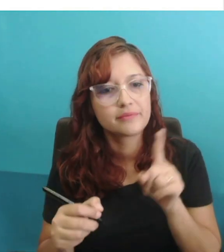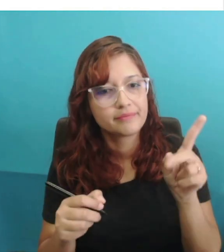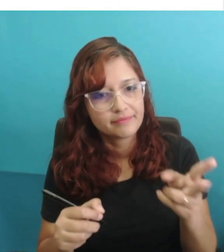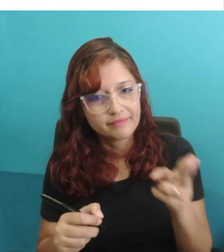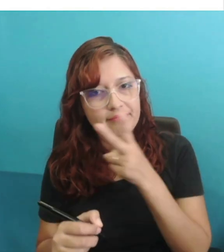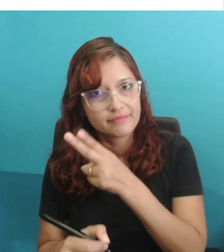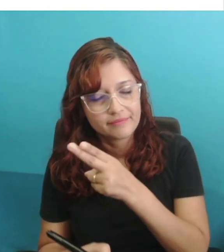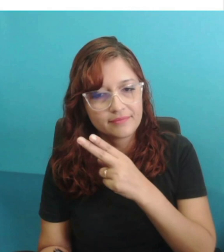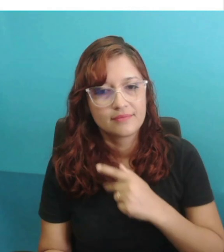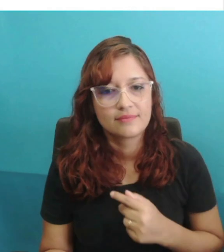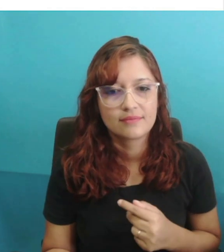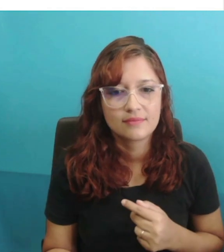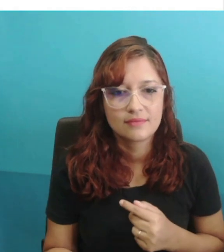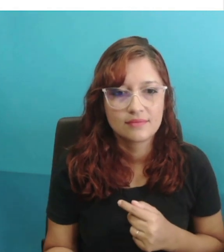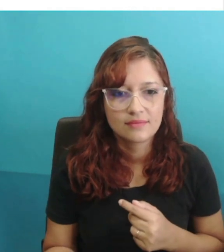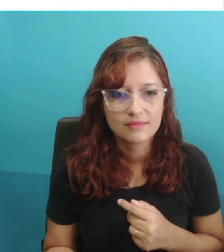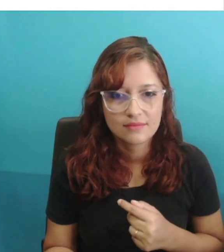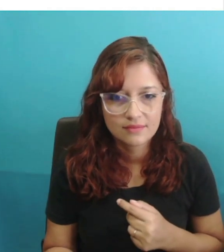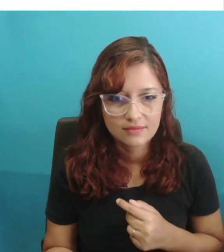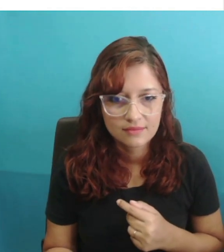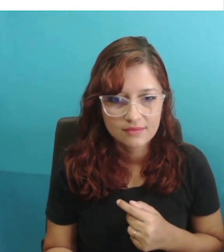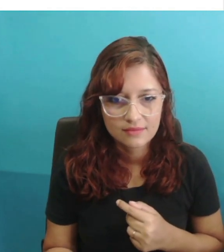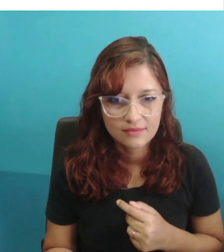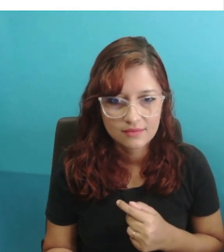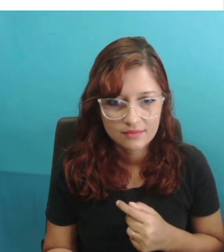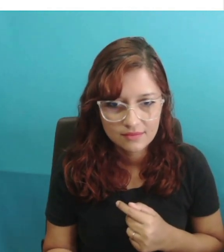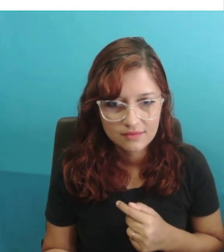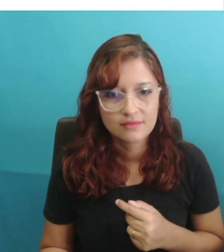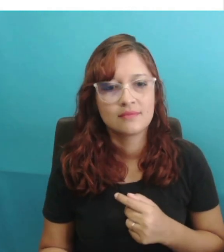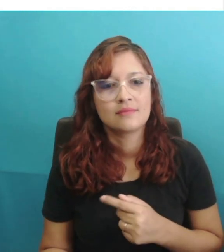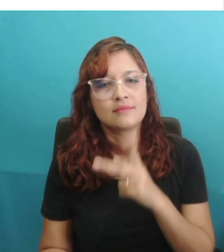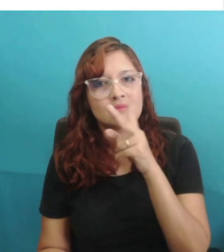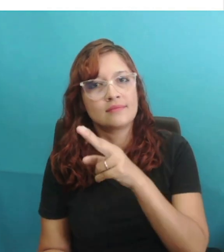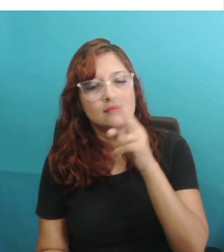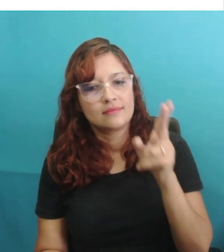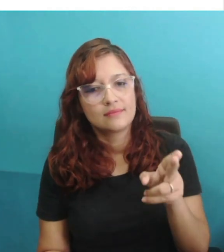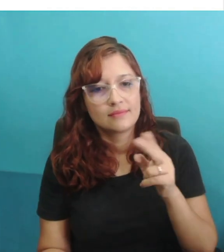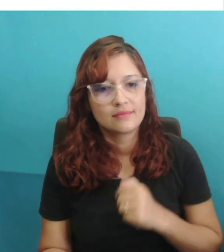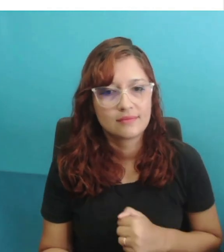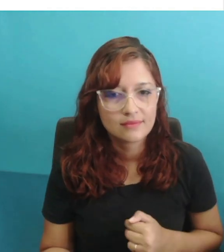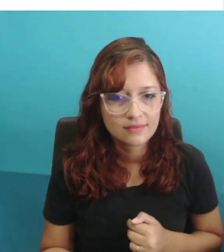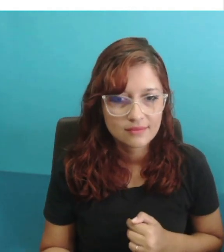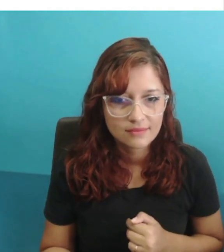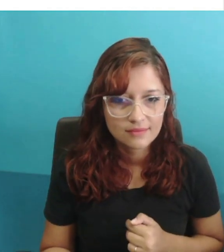escreves, igualzinho. Ele escreve.